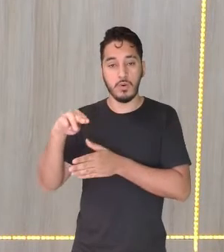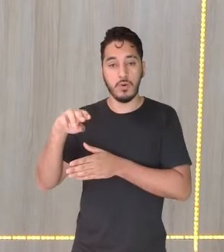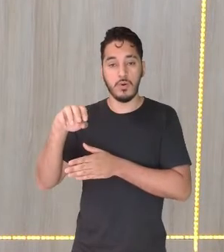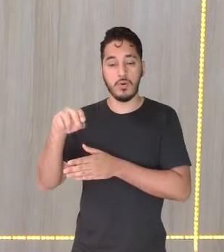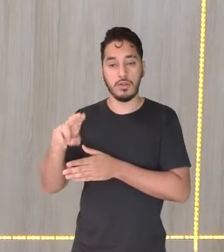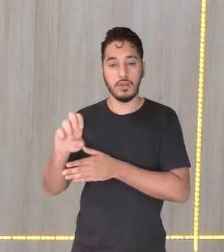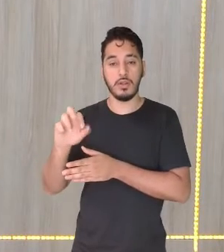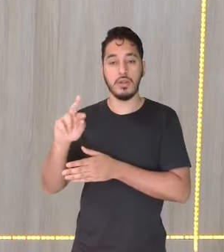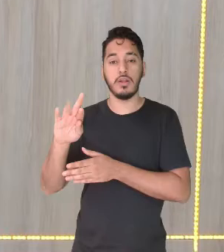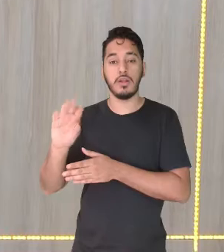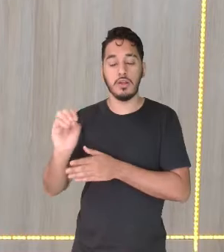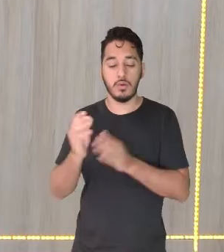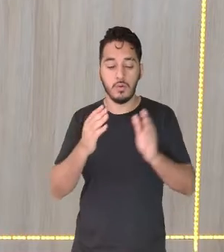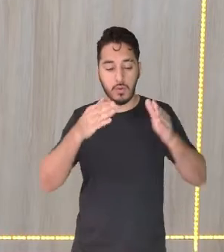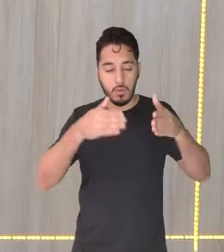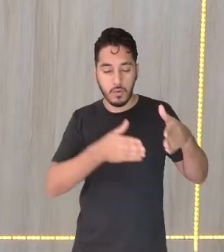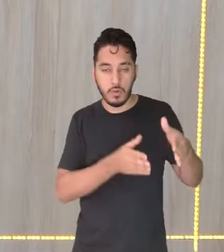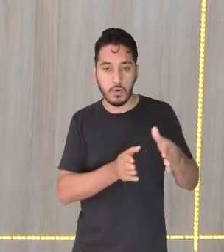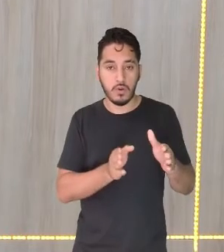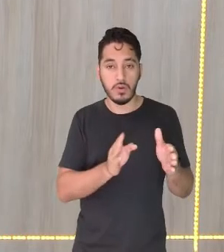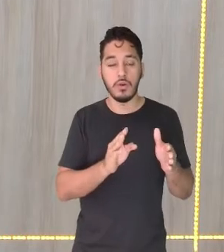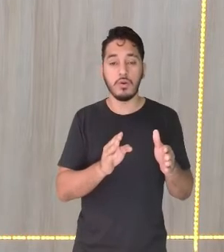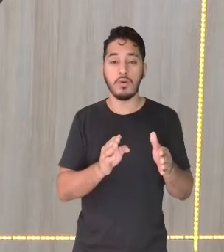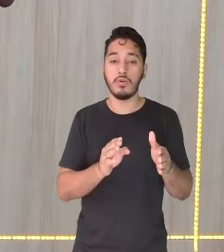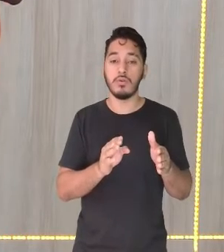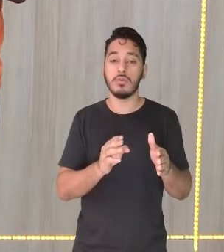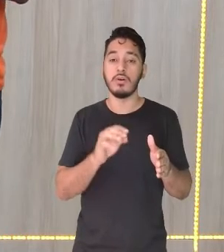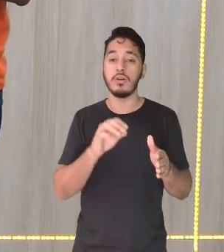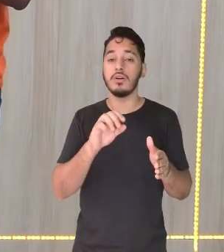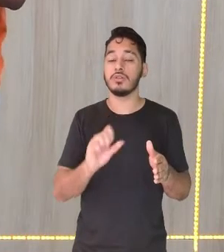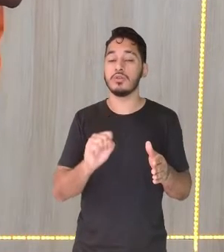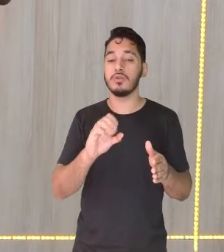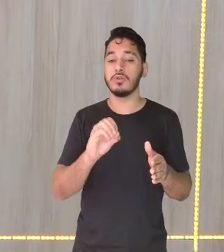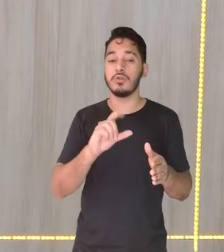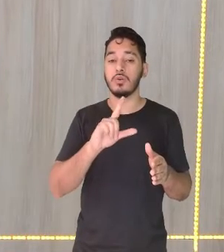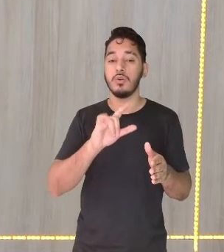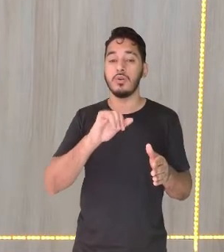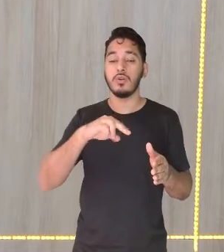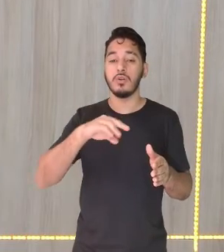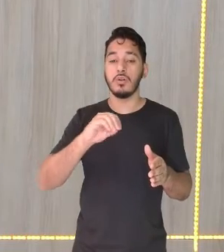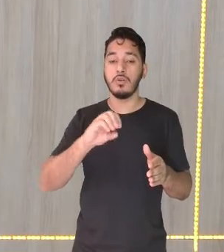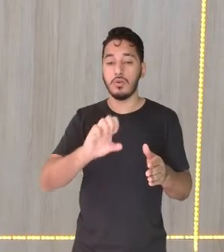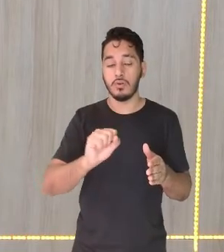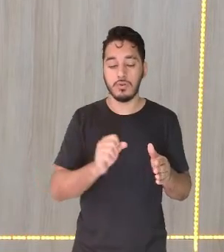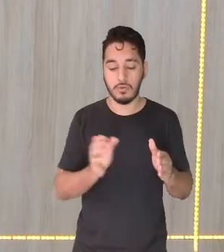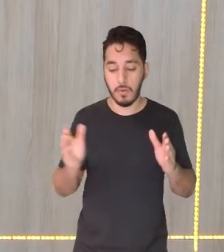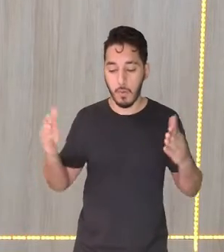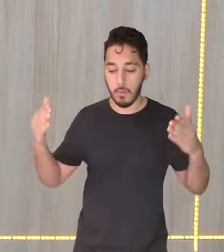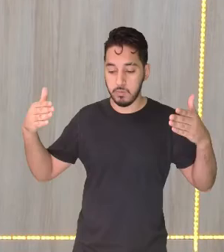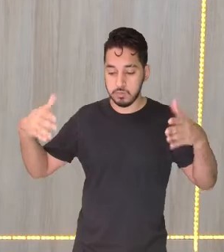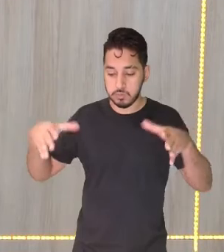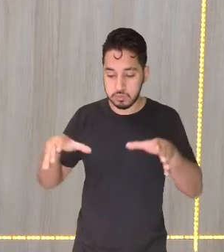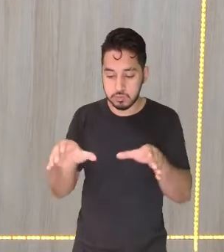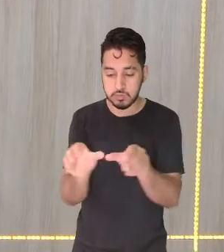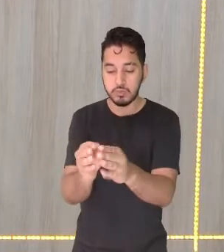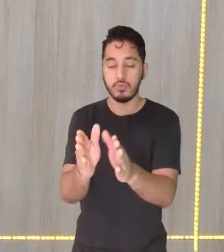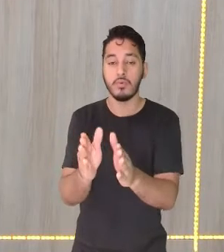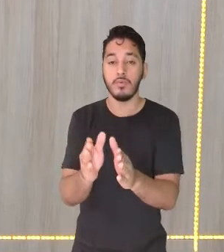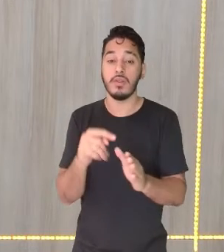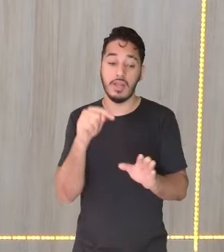encontram para formar o Rio Amazonas, pessoal. E aí, veja só, o Rio Solimões, ele nasce fora do